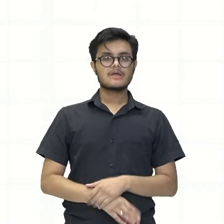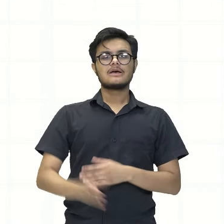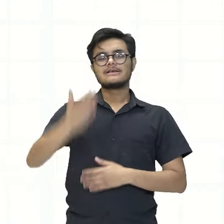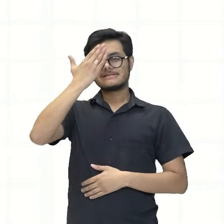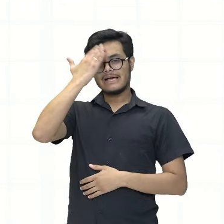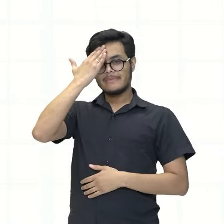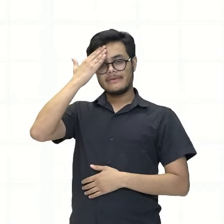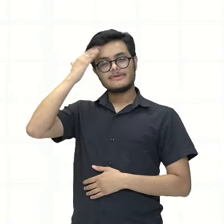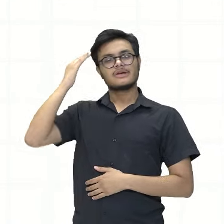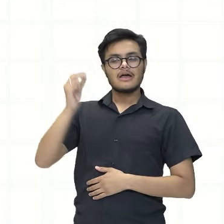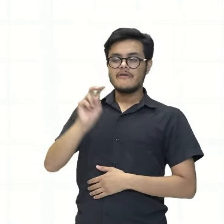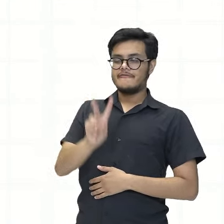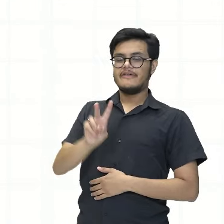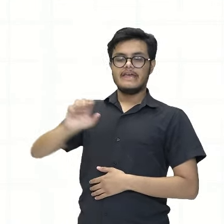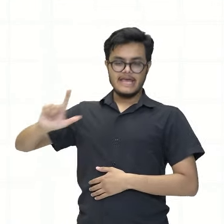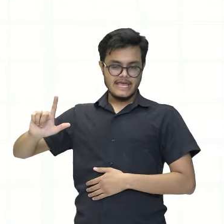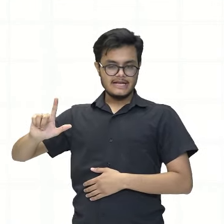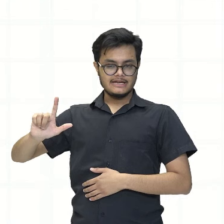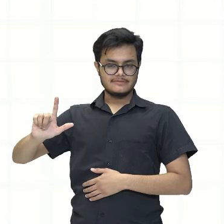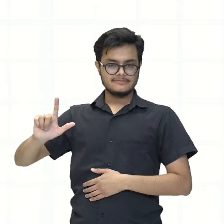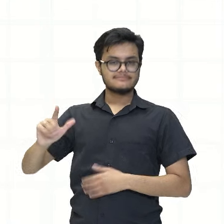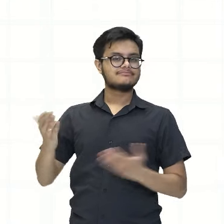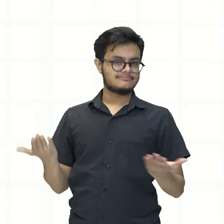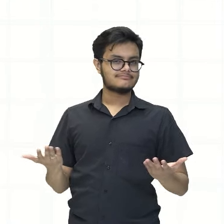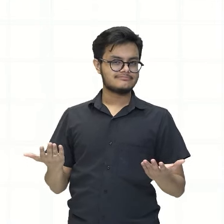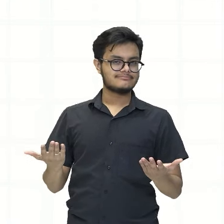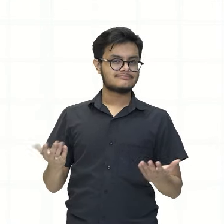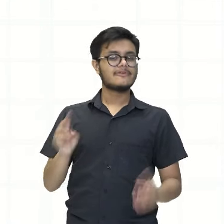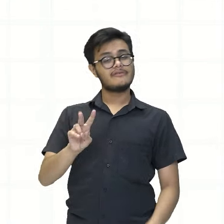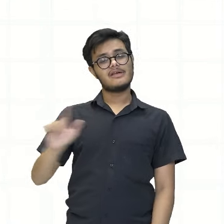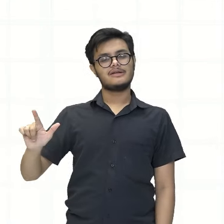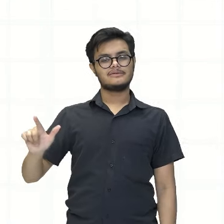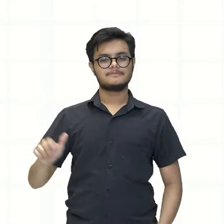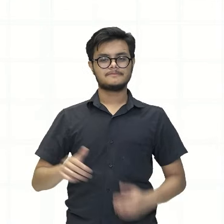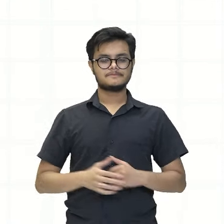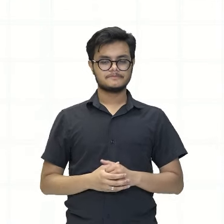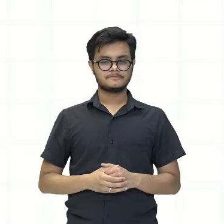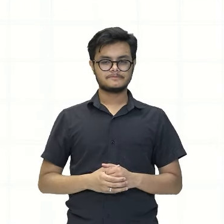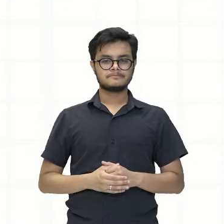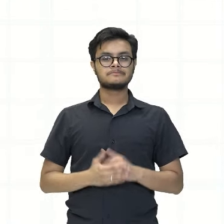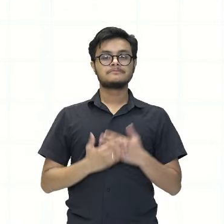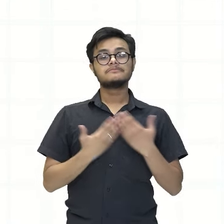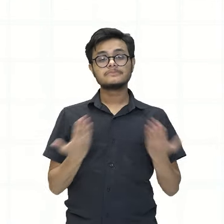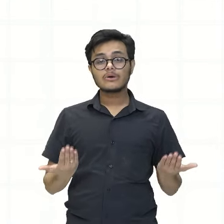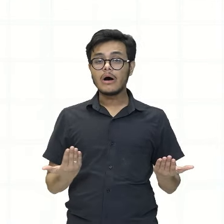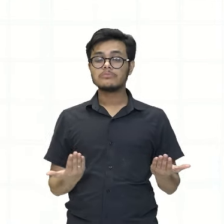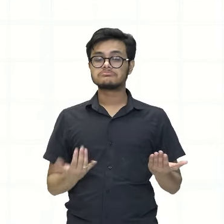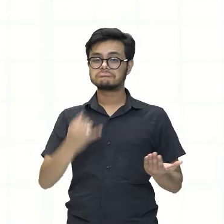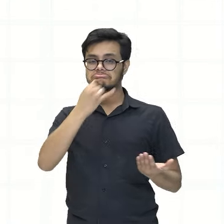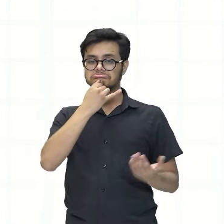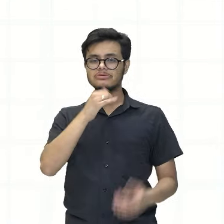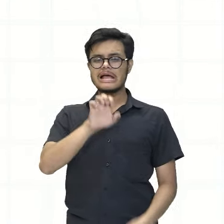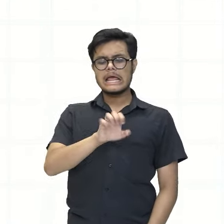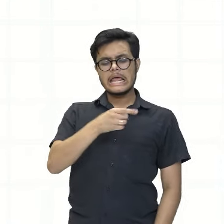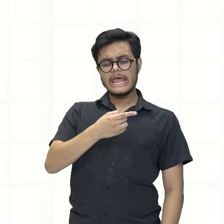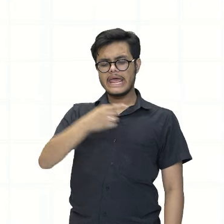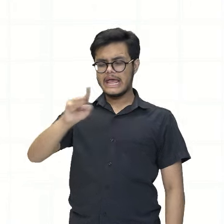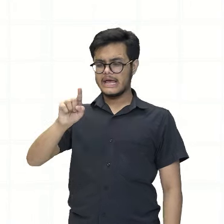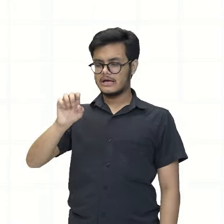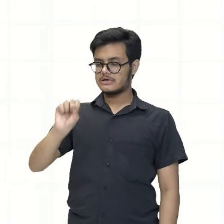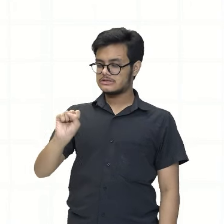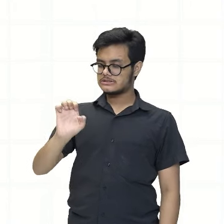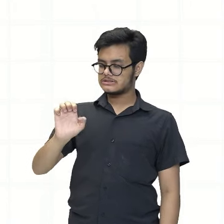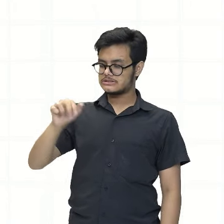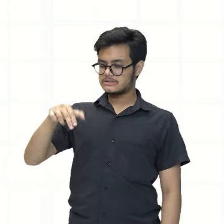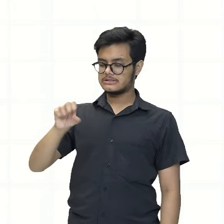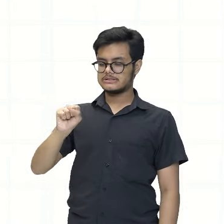se verbo se é um verbo não significativo ele é um verbo de ligação e aí a palavrinha sensacional ela é